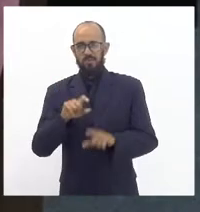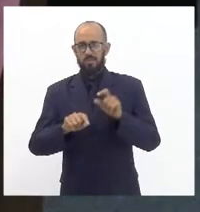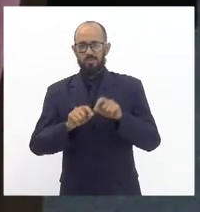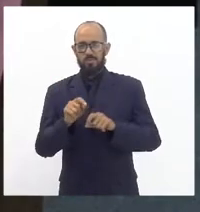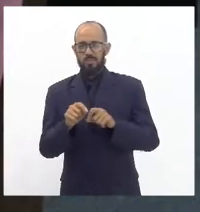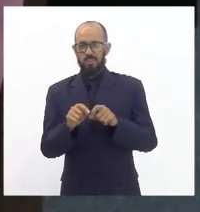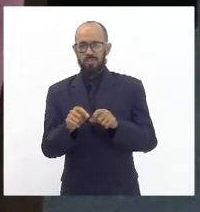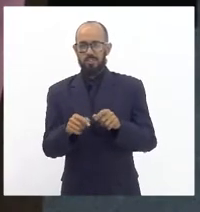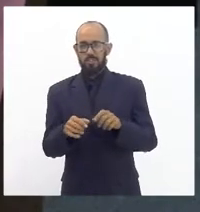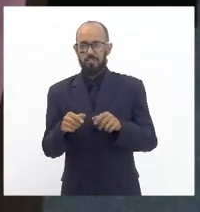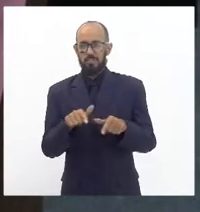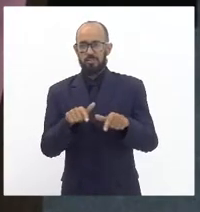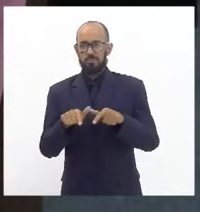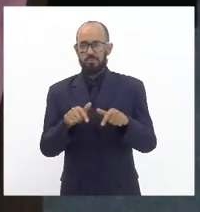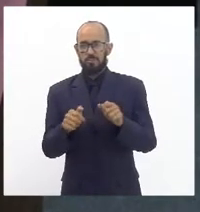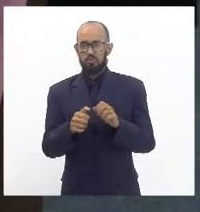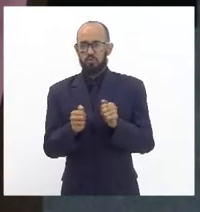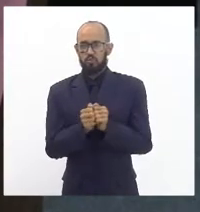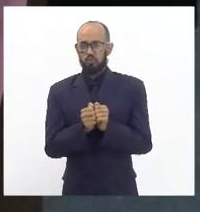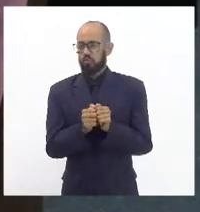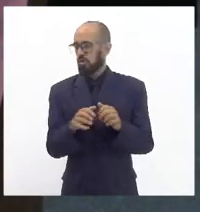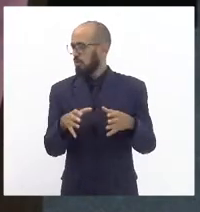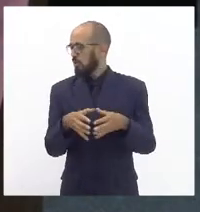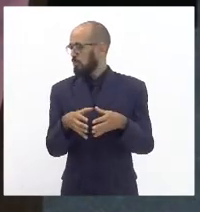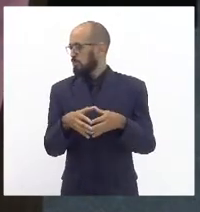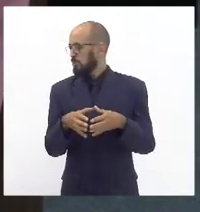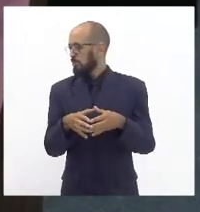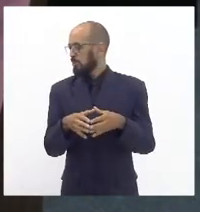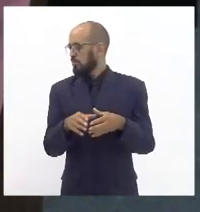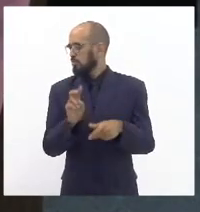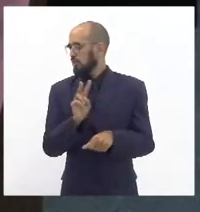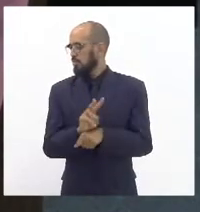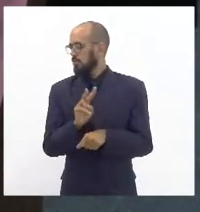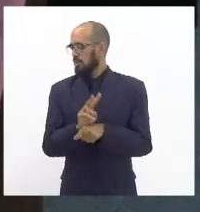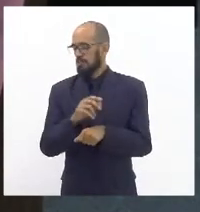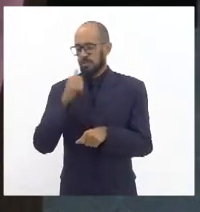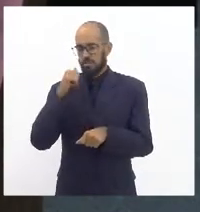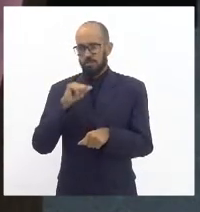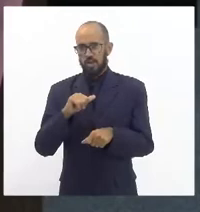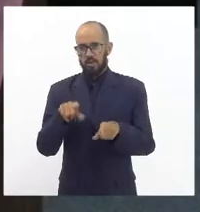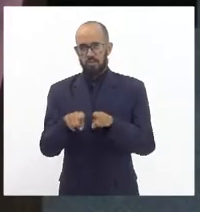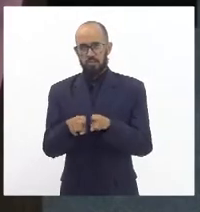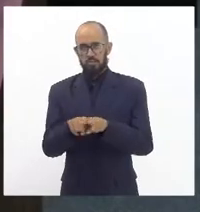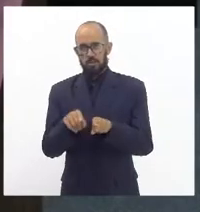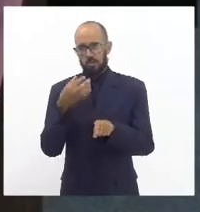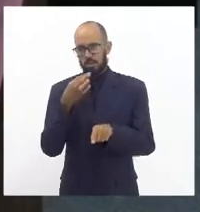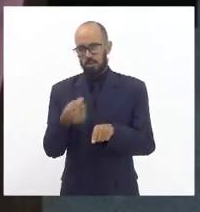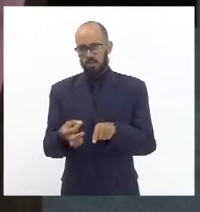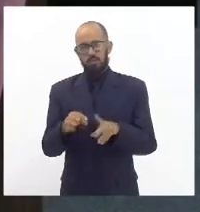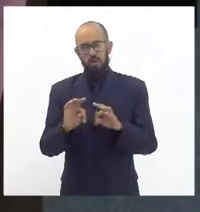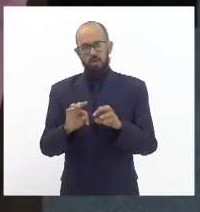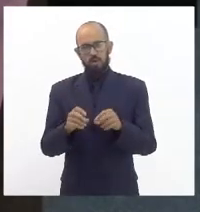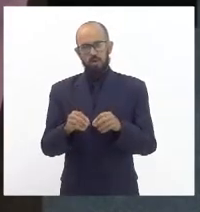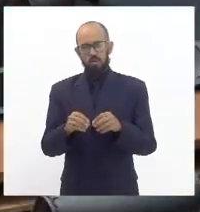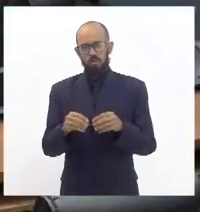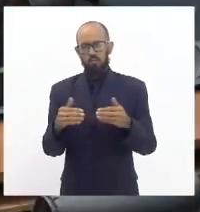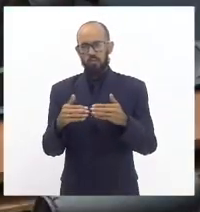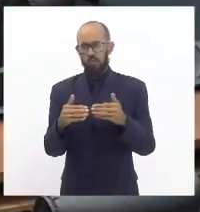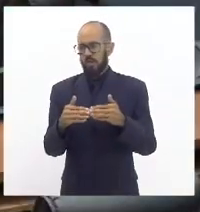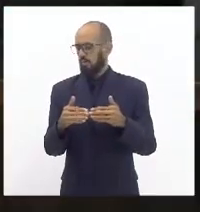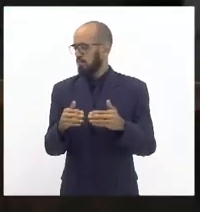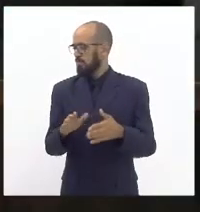fazer parte da comissão de defesa das mulheres e da aparecer nesse projeto que é totalmente favorável